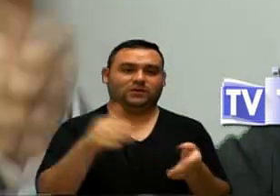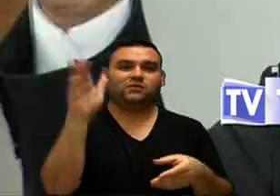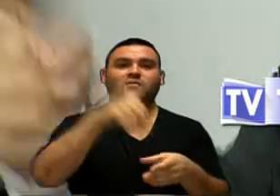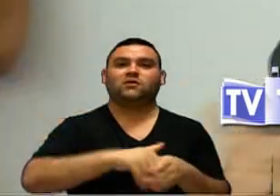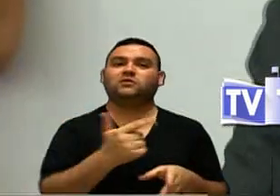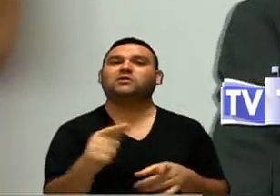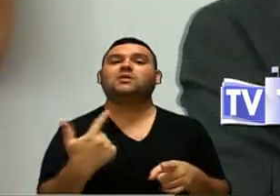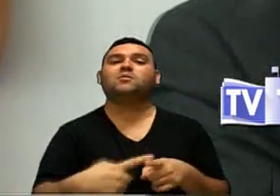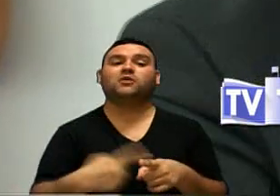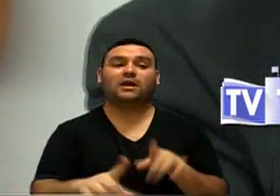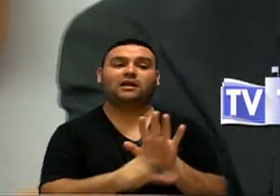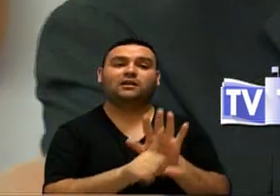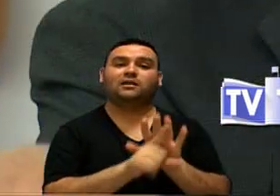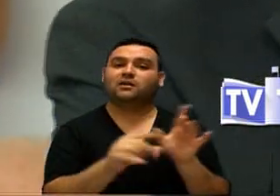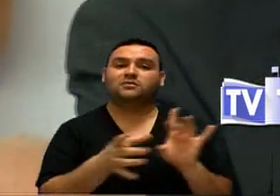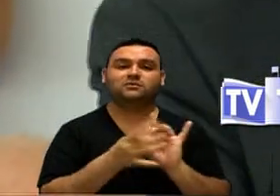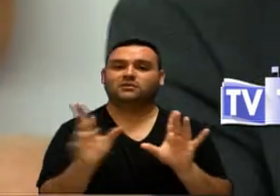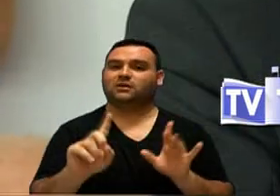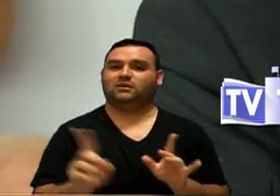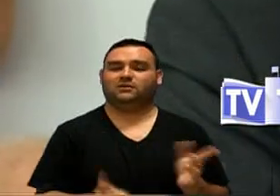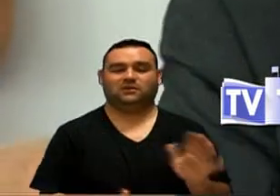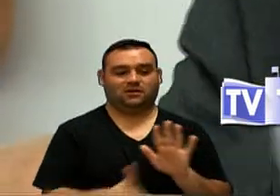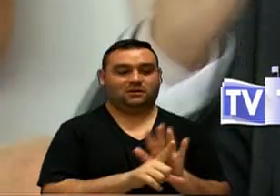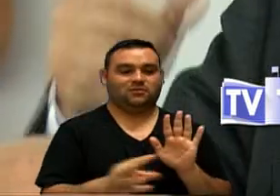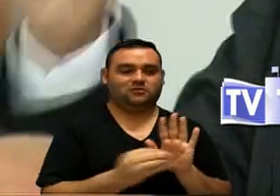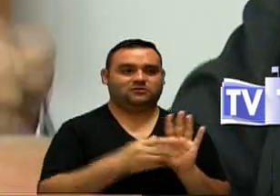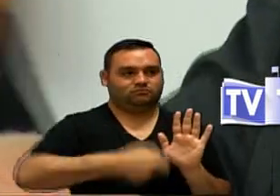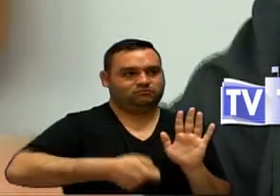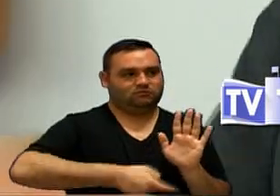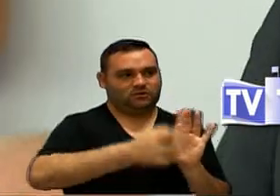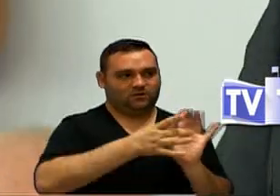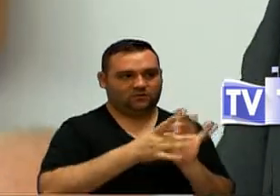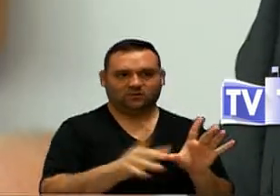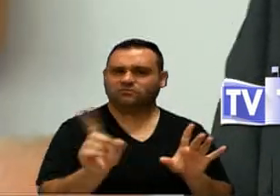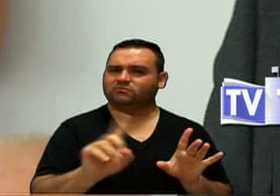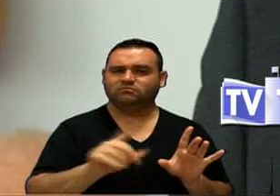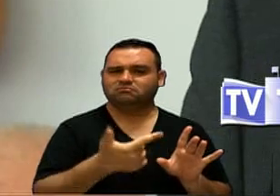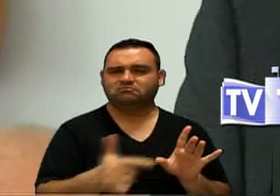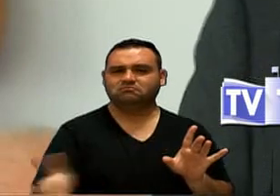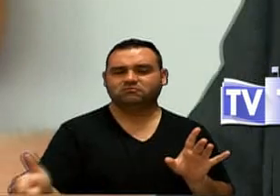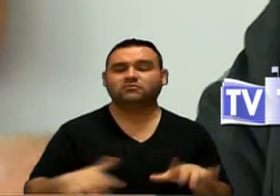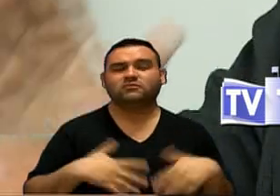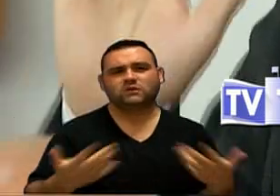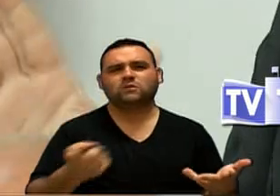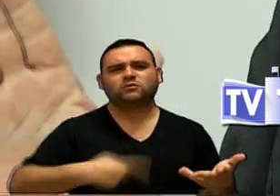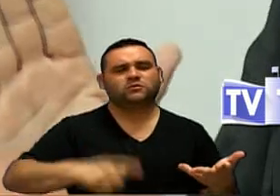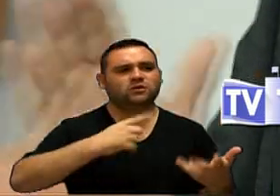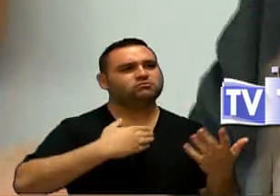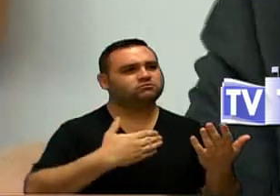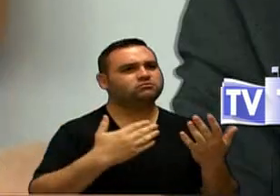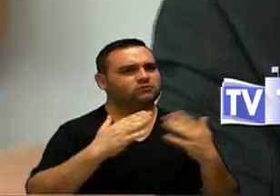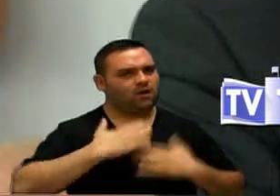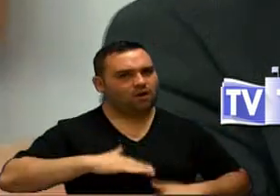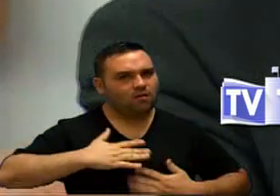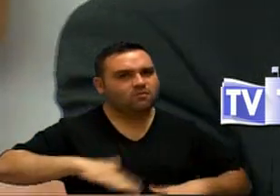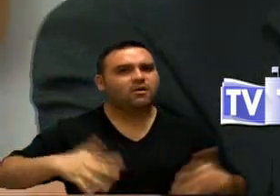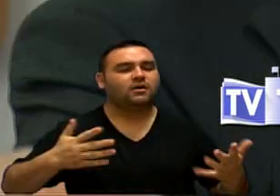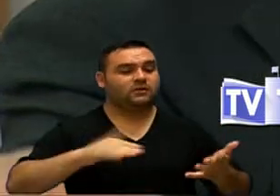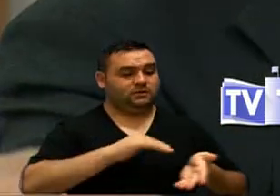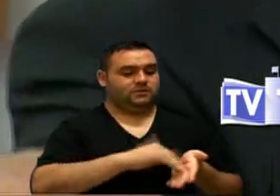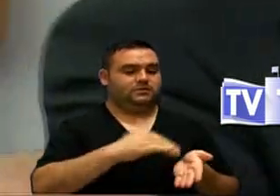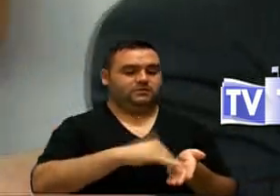voto porque a legislação não permite, não exige que ele seja votado para ser secretário. Vamos devagar. O